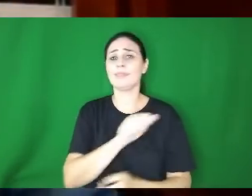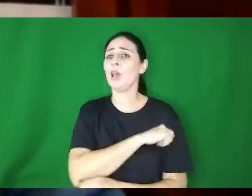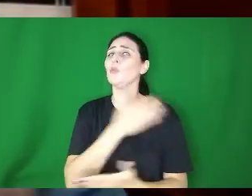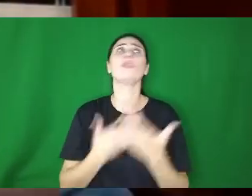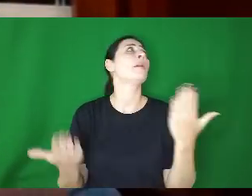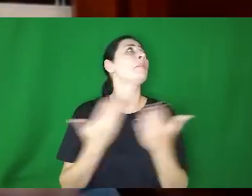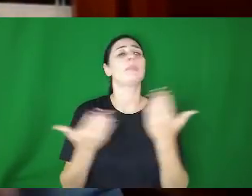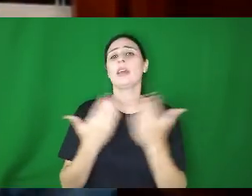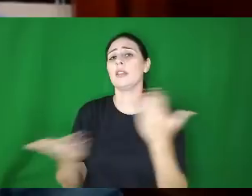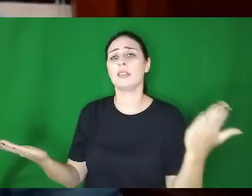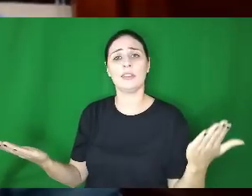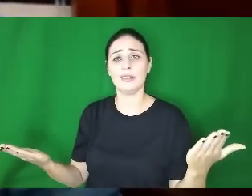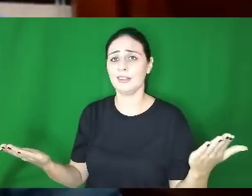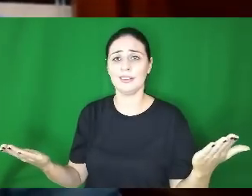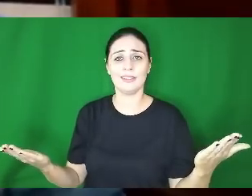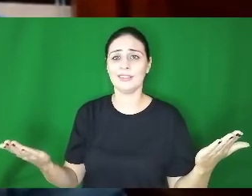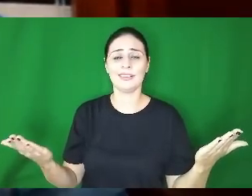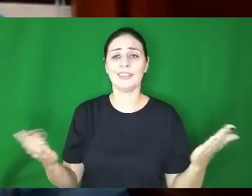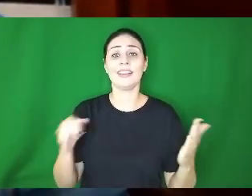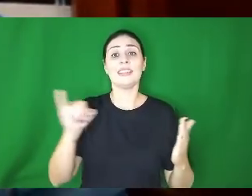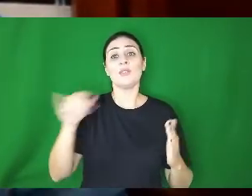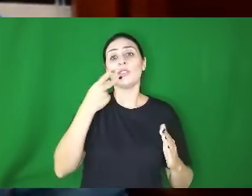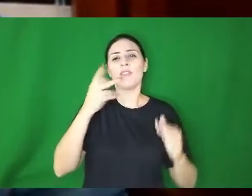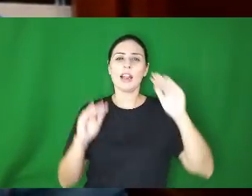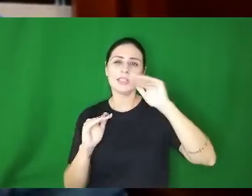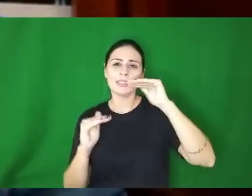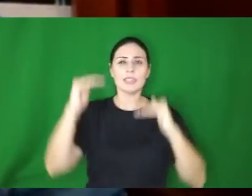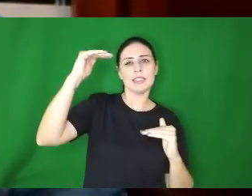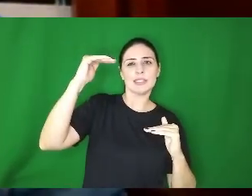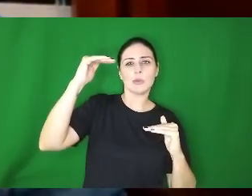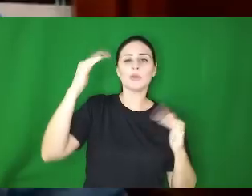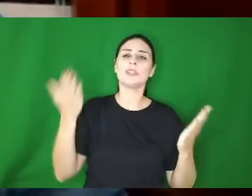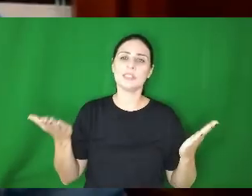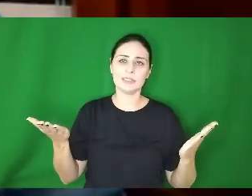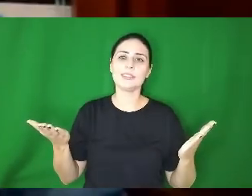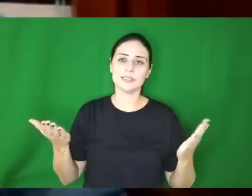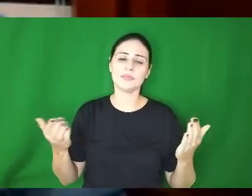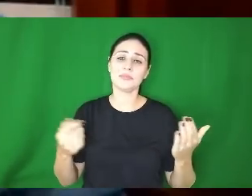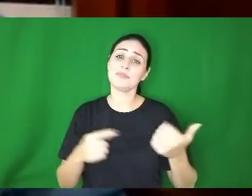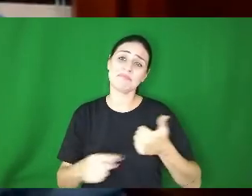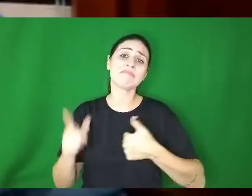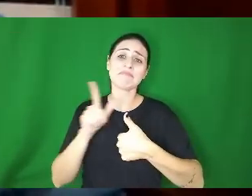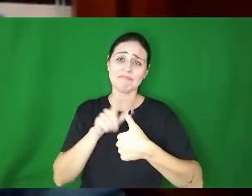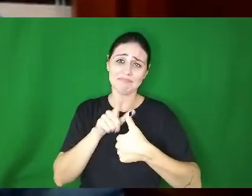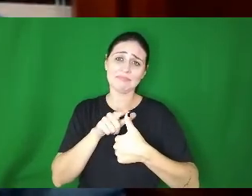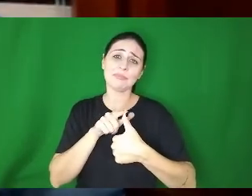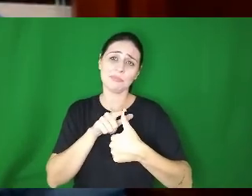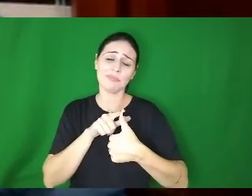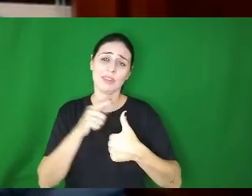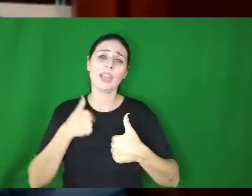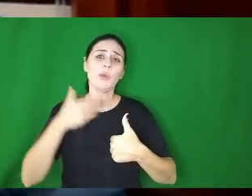remota que contemplou esse conteúdo, que essa formação vai acontecer no estudante. Uma coisa é o que eu ensino e que eu mandei de texto, e aquilo que, de